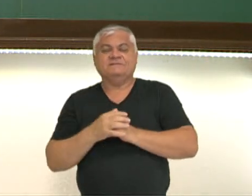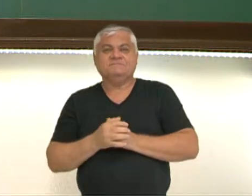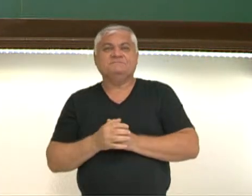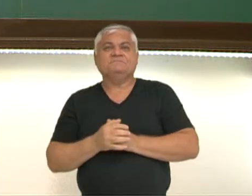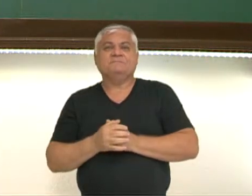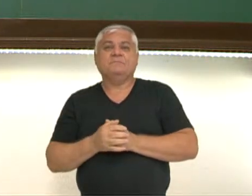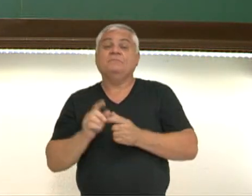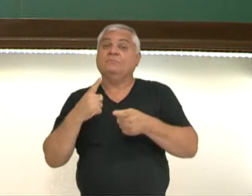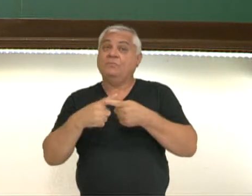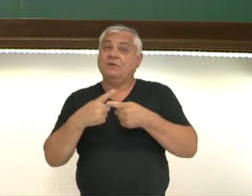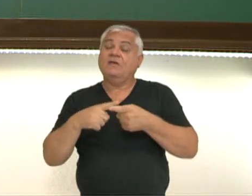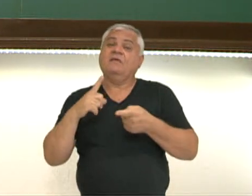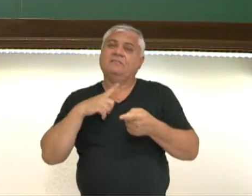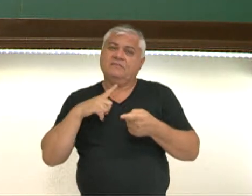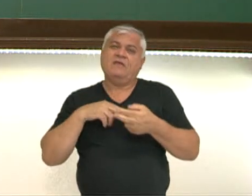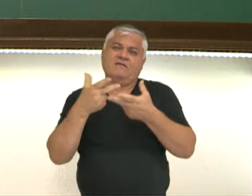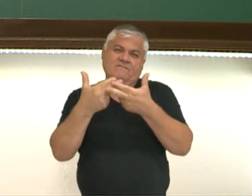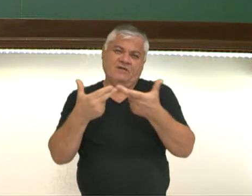Haja vista o que nós temos lá,